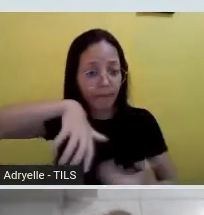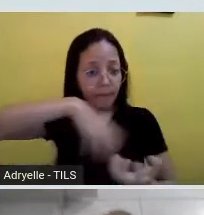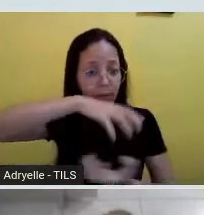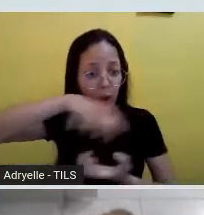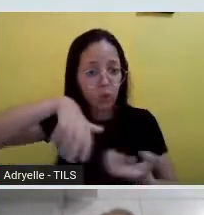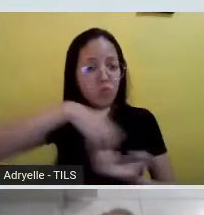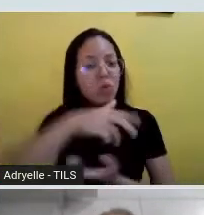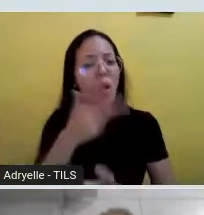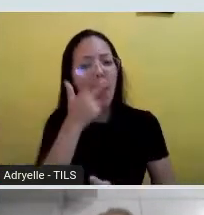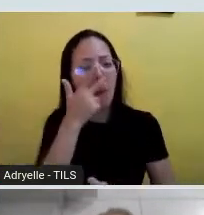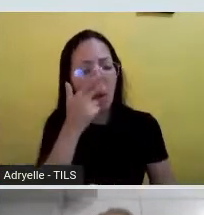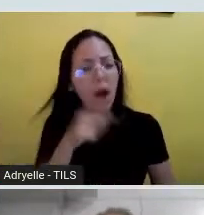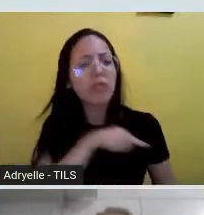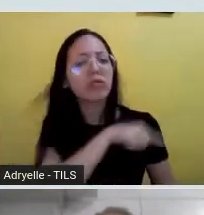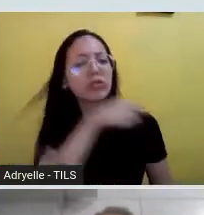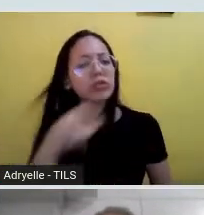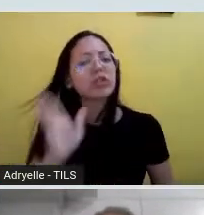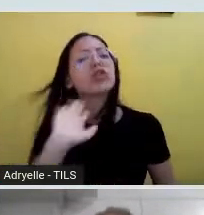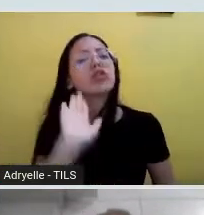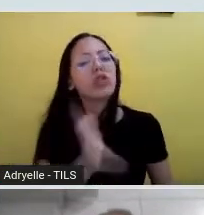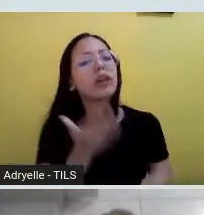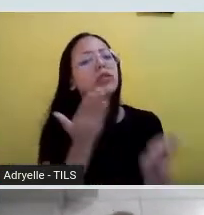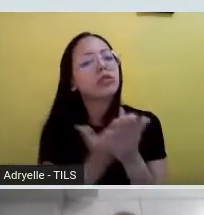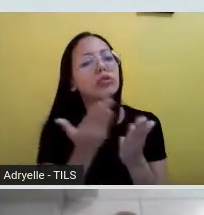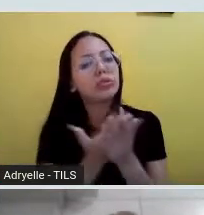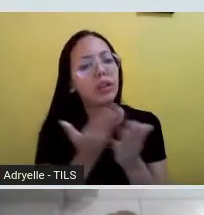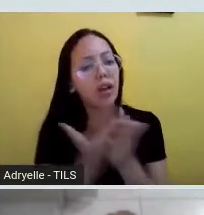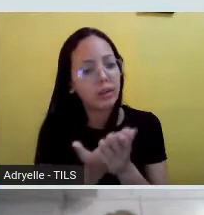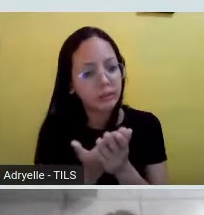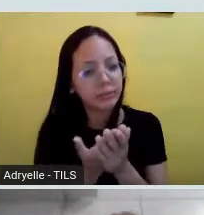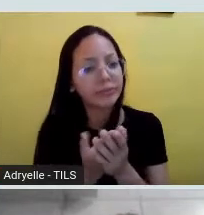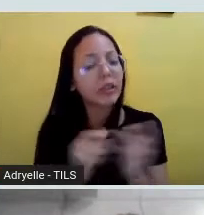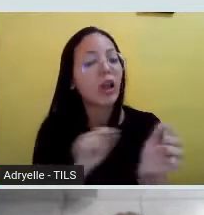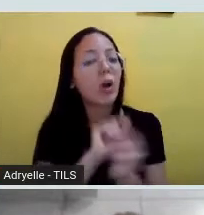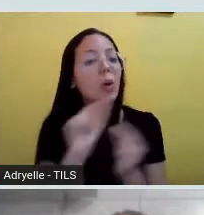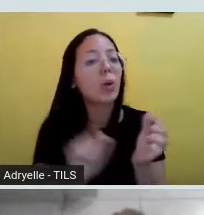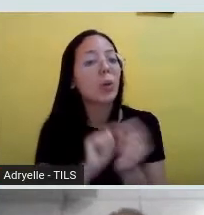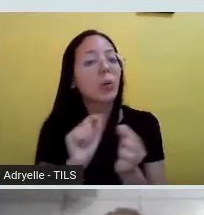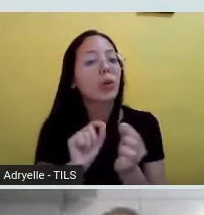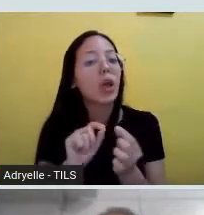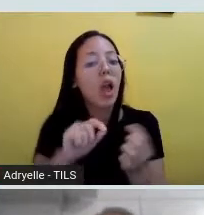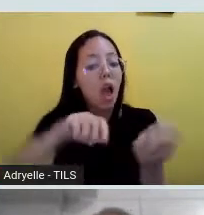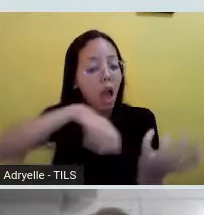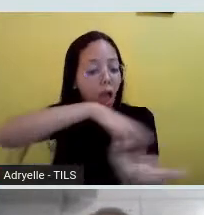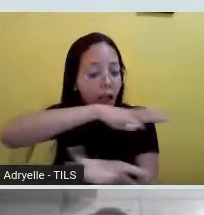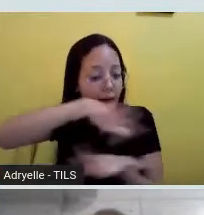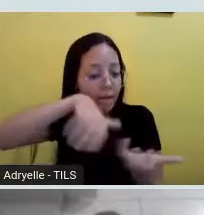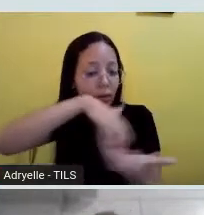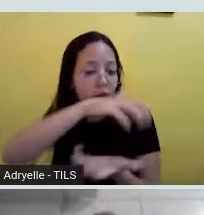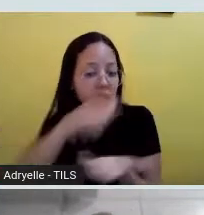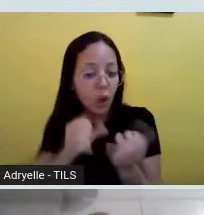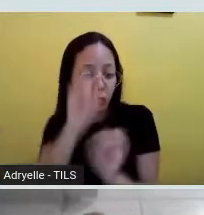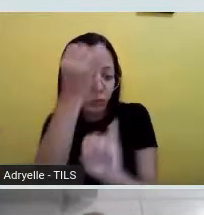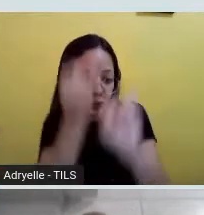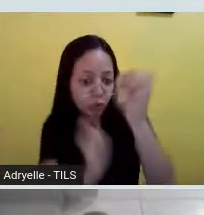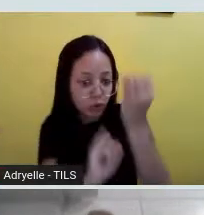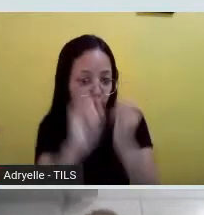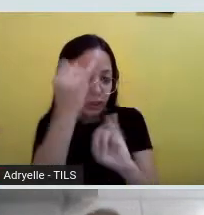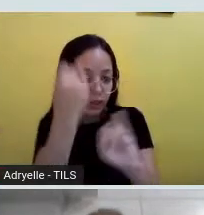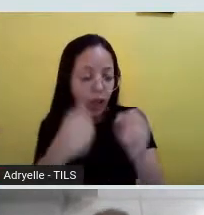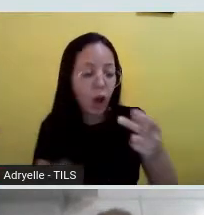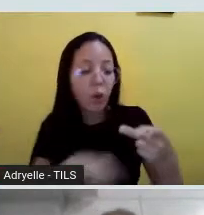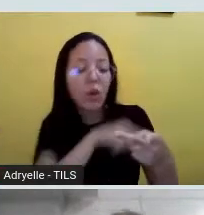que vocês já tenham estudado sobre isso, que é a Revolução Industrial e a